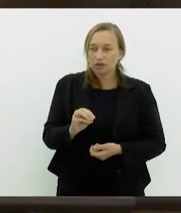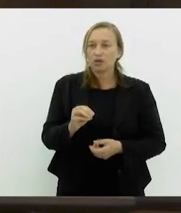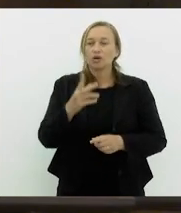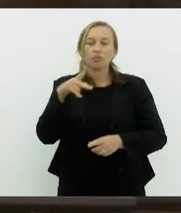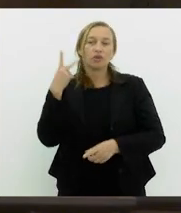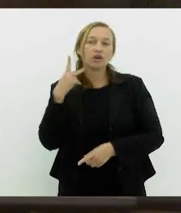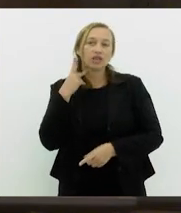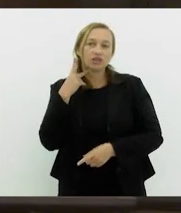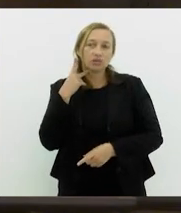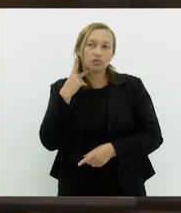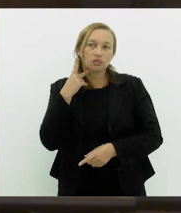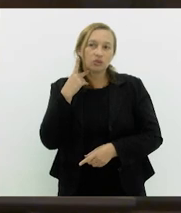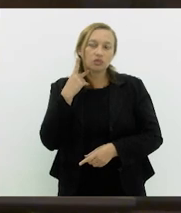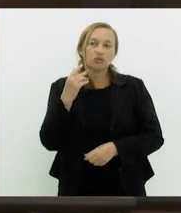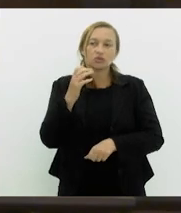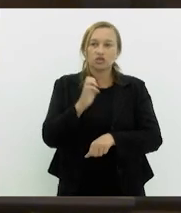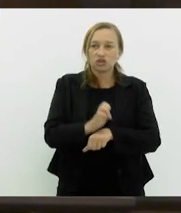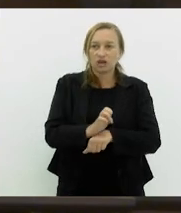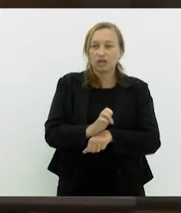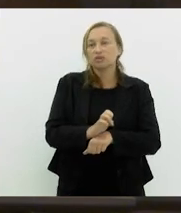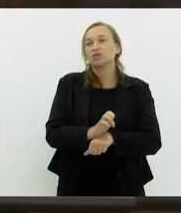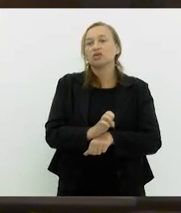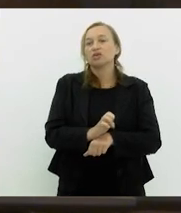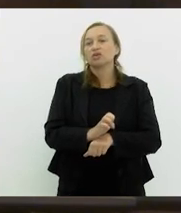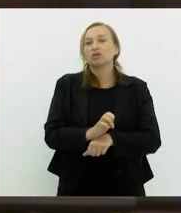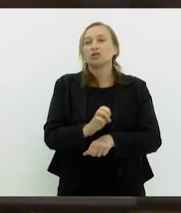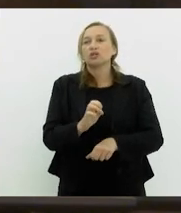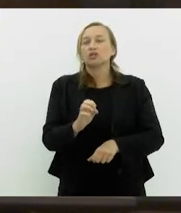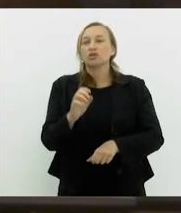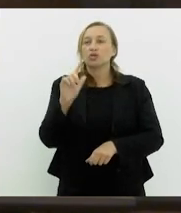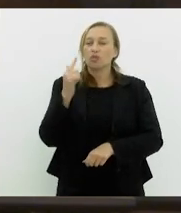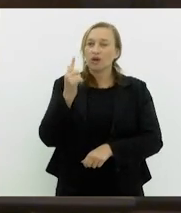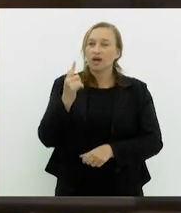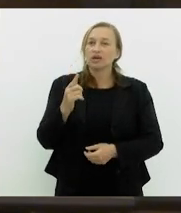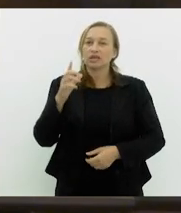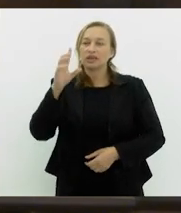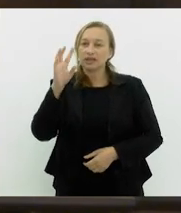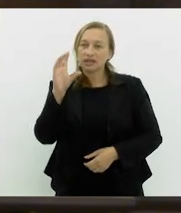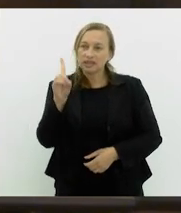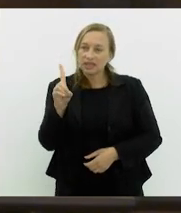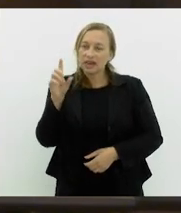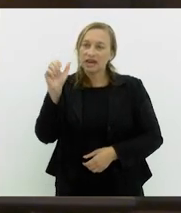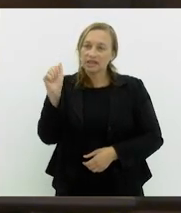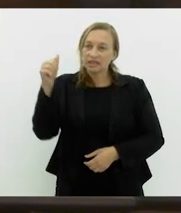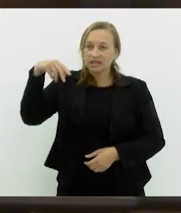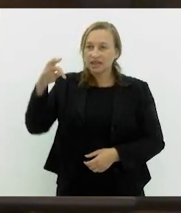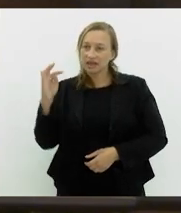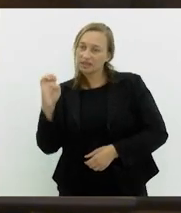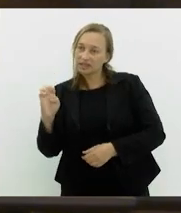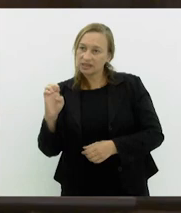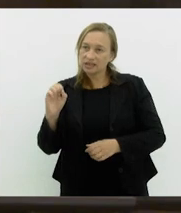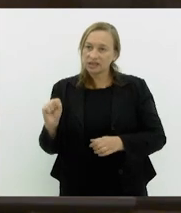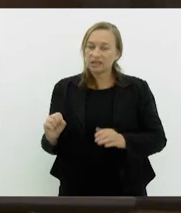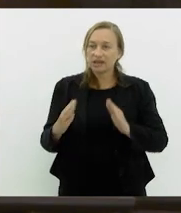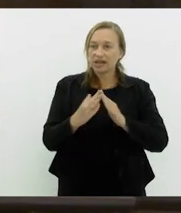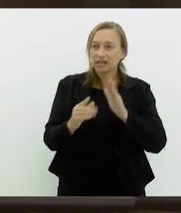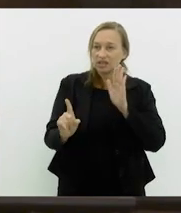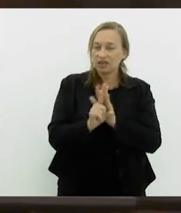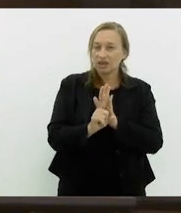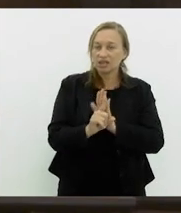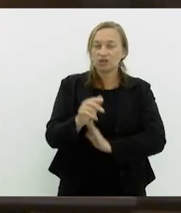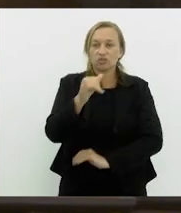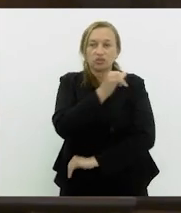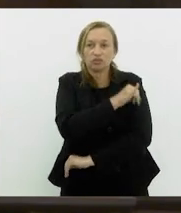da Assembleia Legislativa do Estado de Goiás. Senhor Dante Tomás, procurador da Assembleia Legislativa do Estado do Rio de